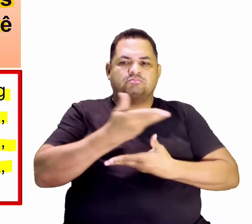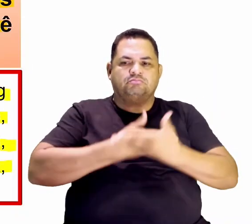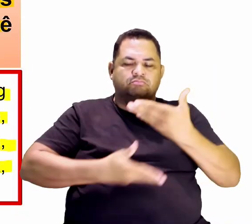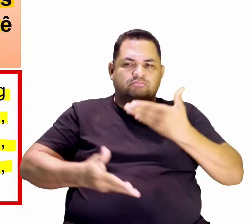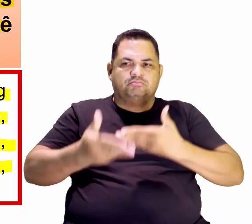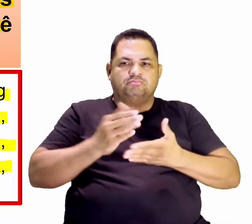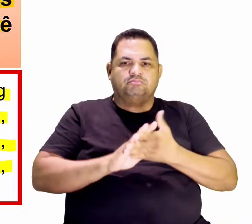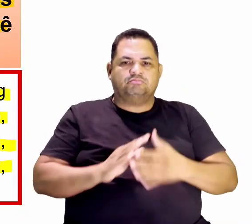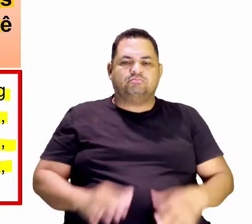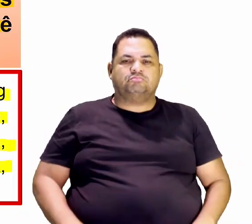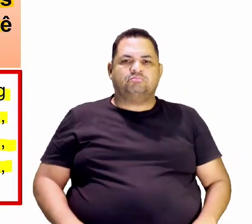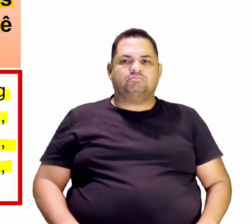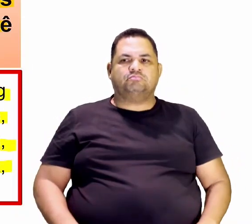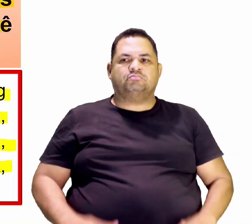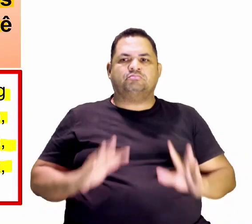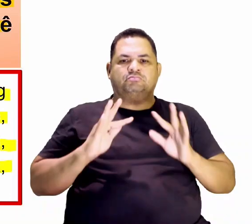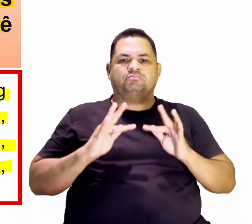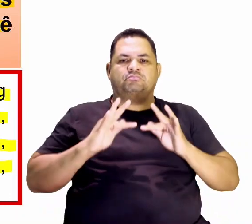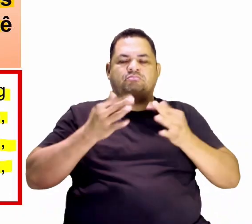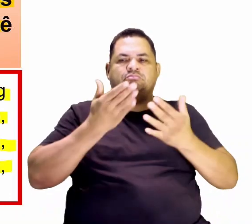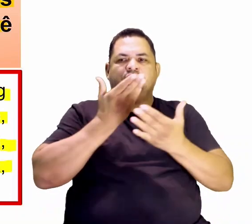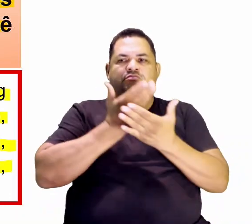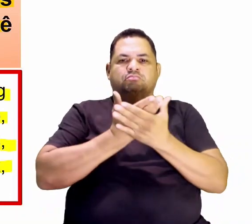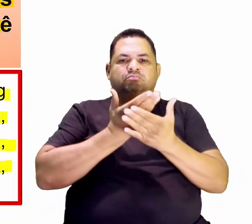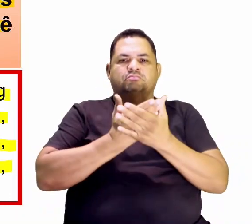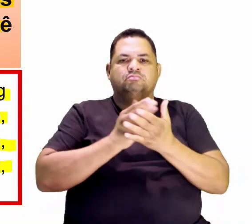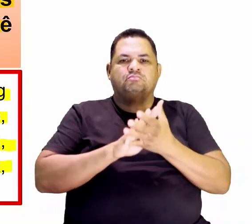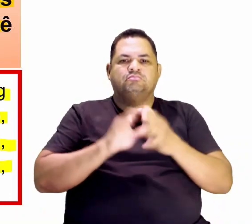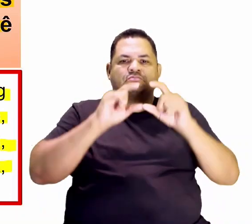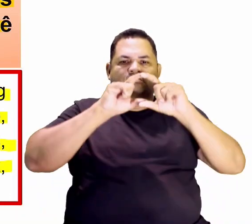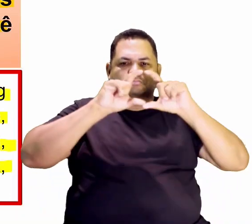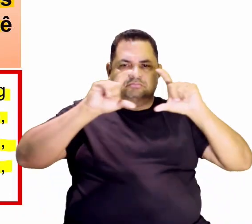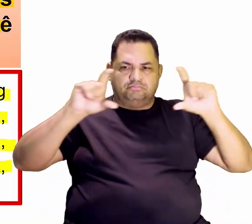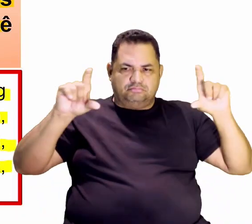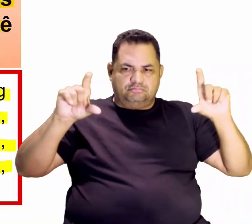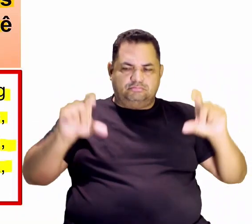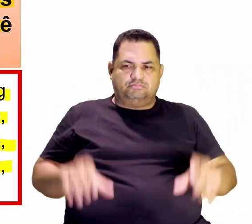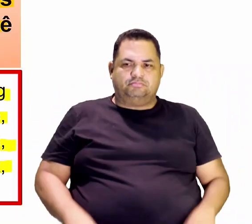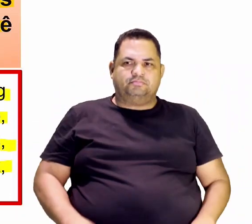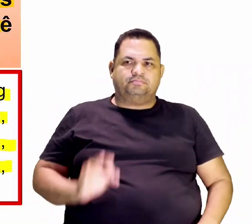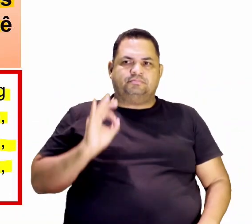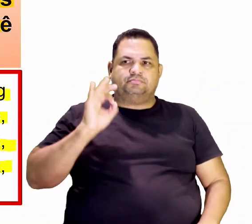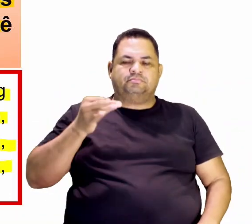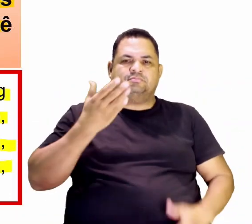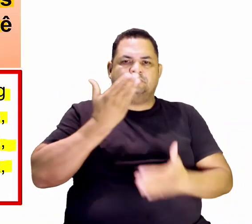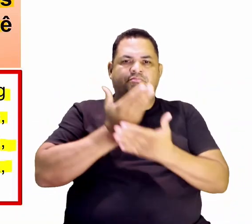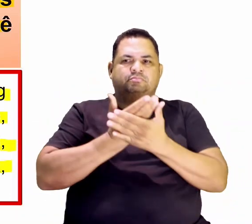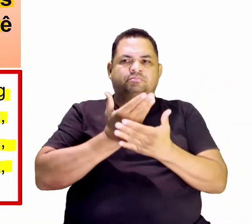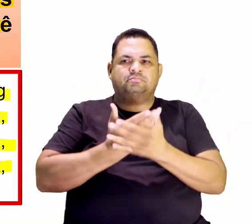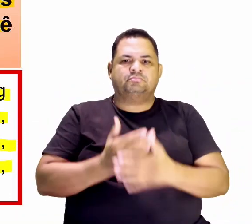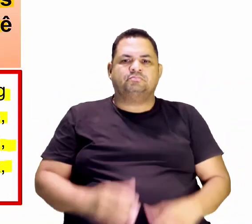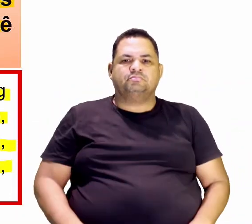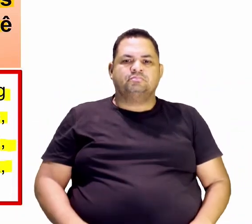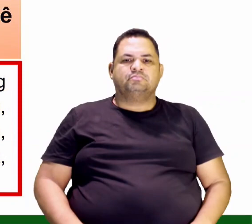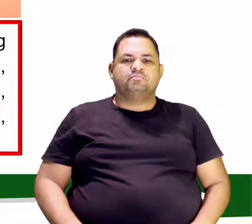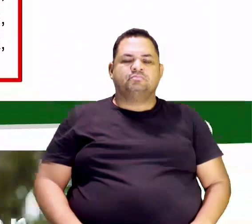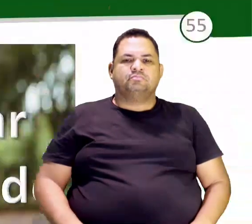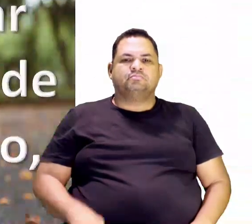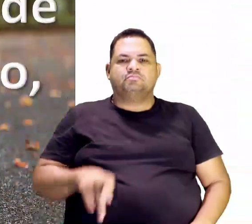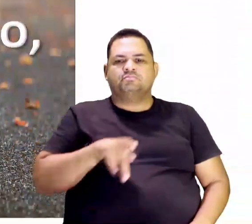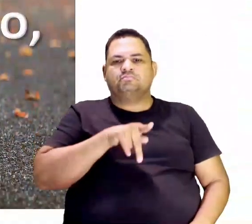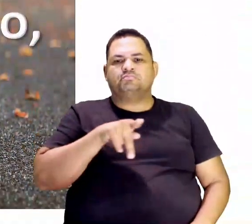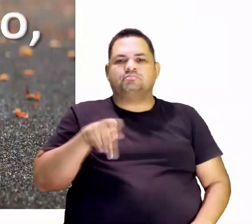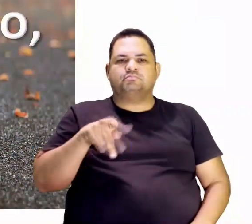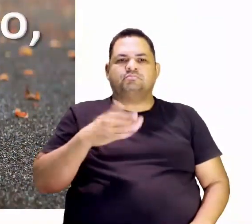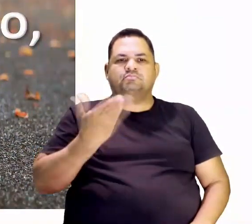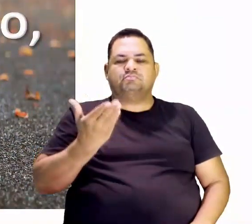Para a gente já chegar aí no finalzinho da nossa aula, eu deixo uma mensagem para você, certo? Da nossa aula, né, Prof. Iris? Então